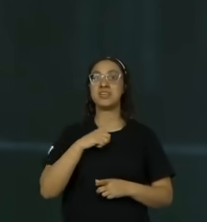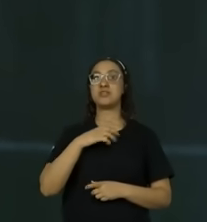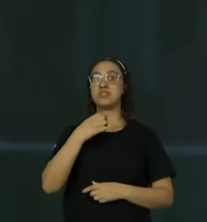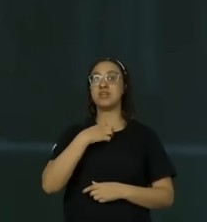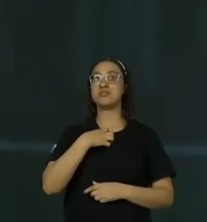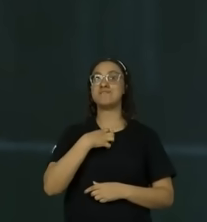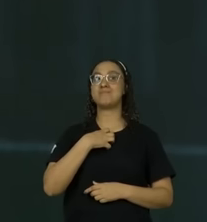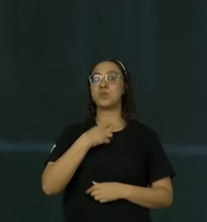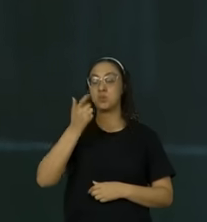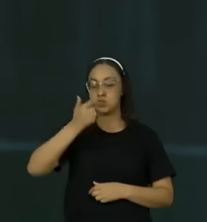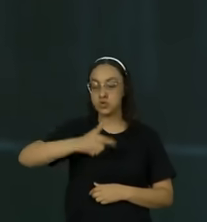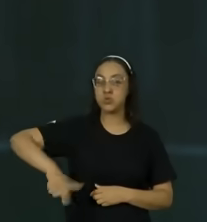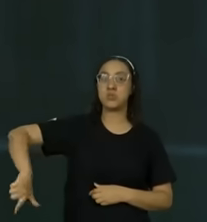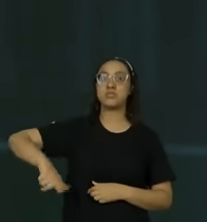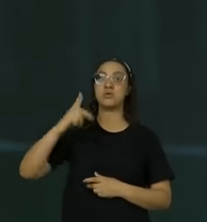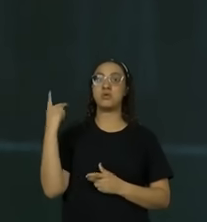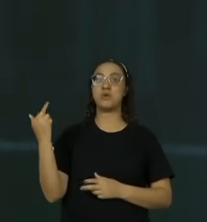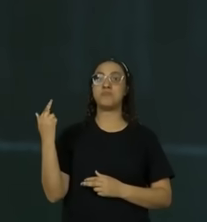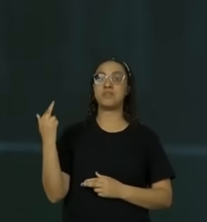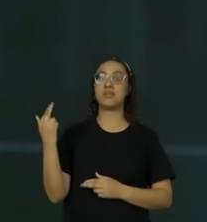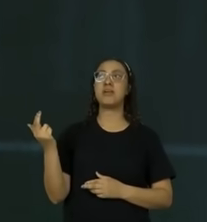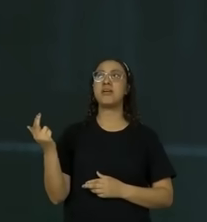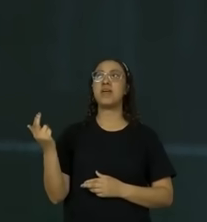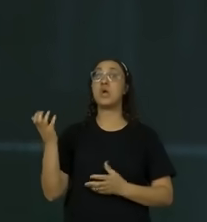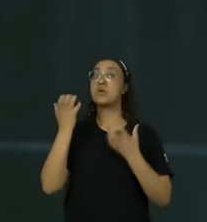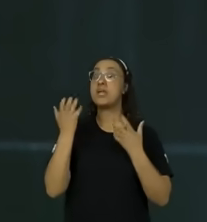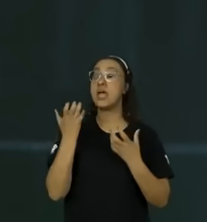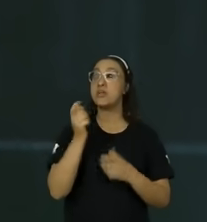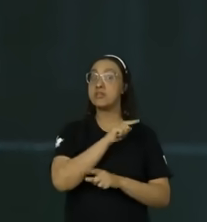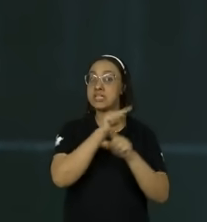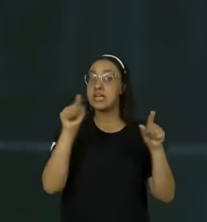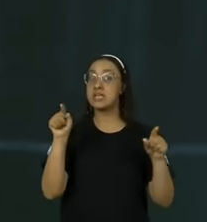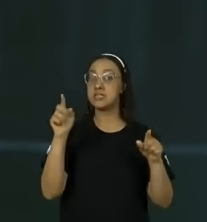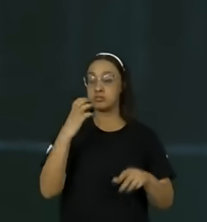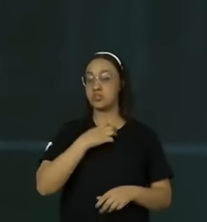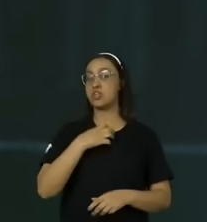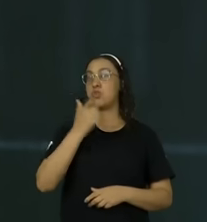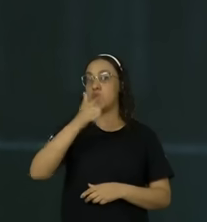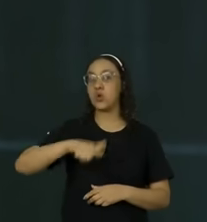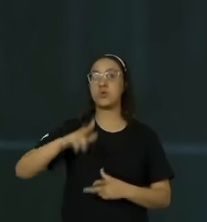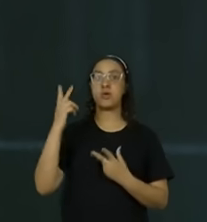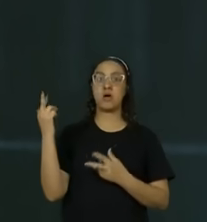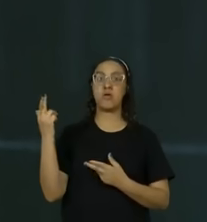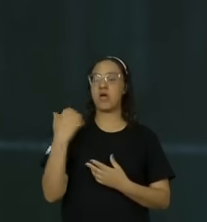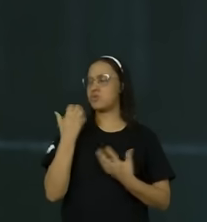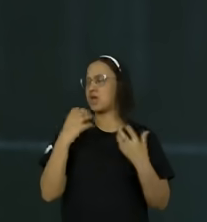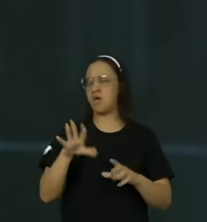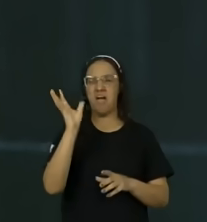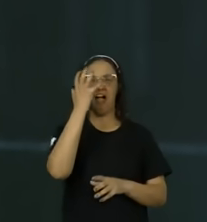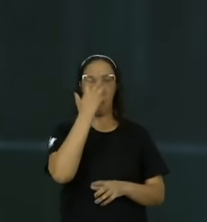Seja você. Agradeça a Deus por ter te trazido sem nenhum traço de raiva,